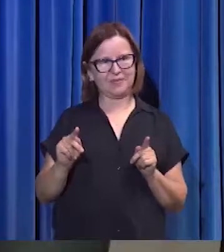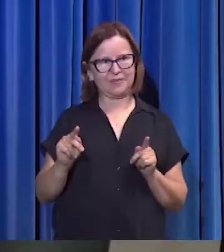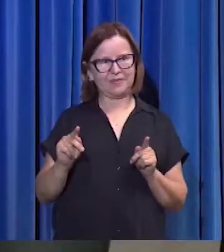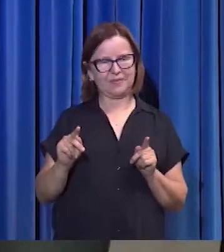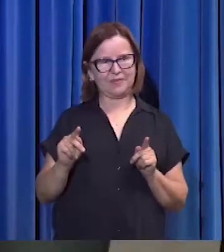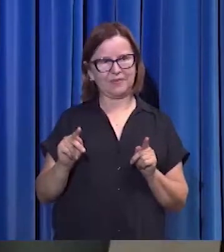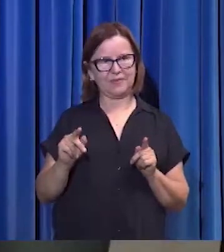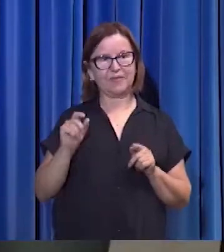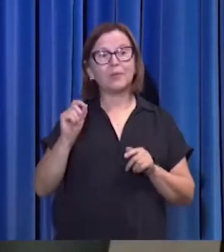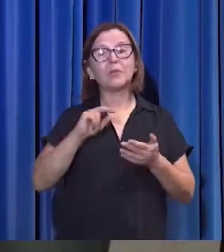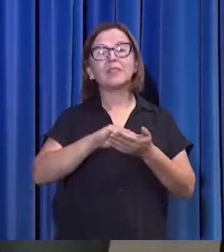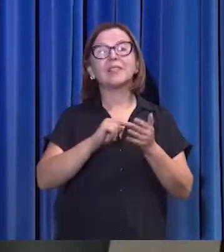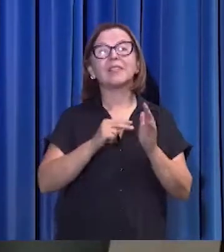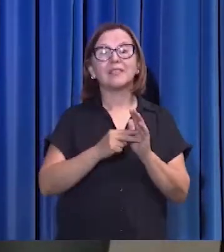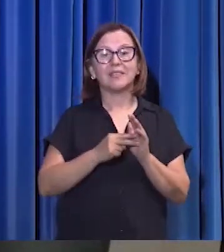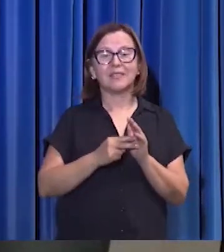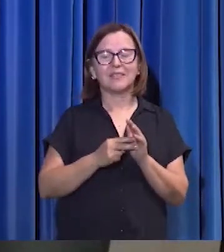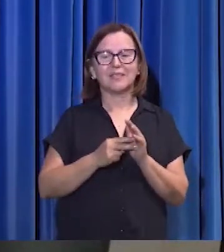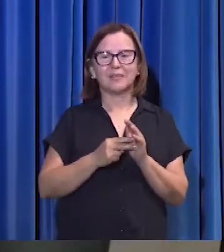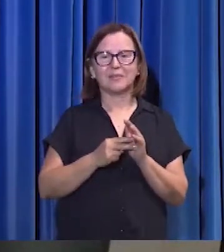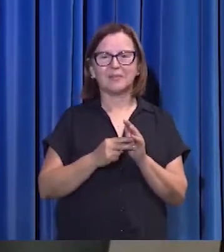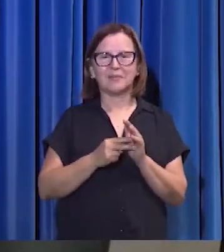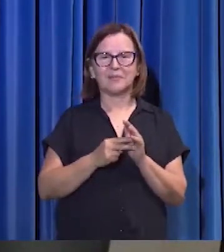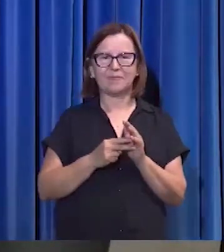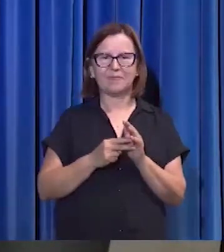O que é paz?